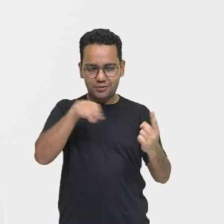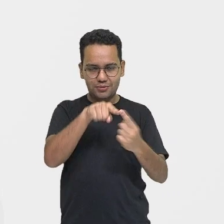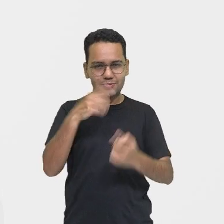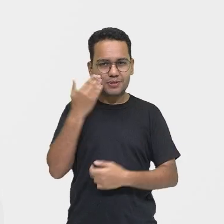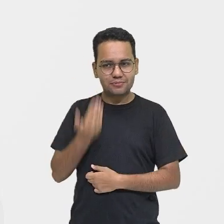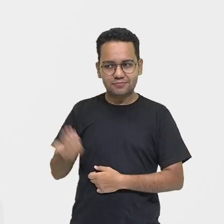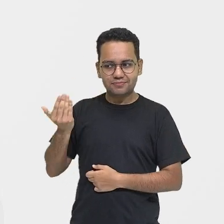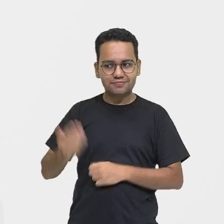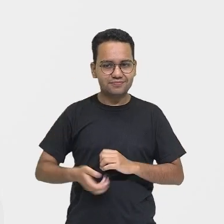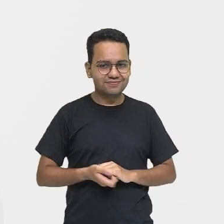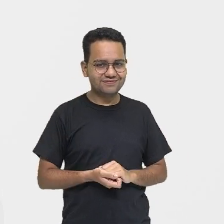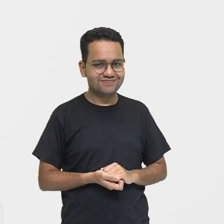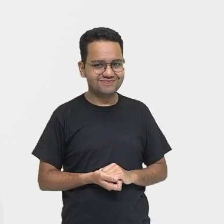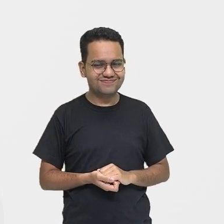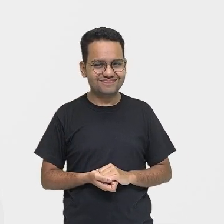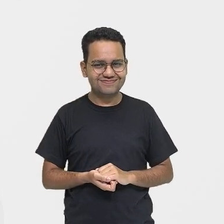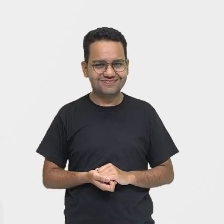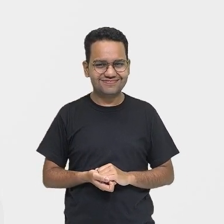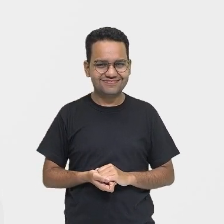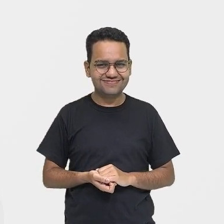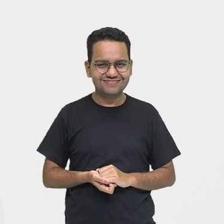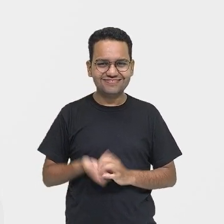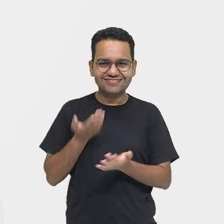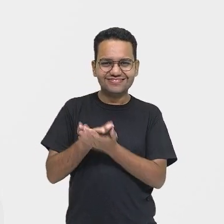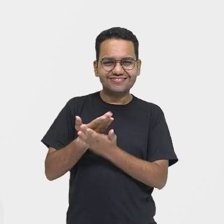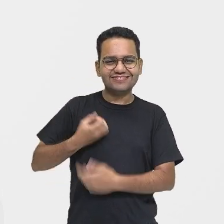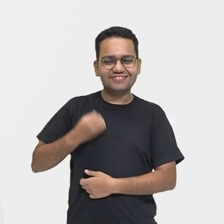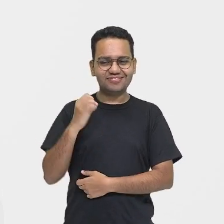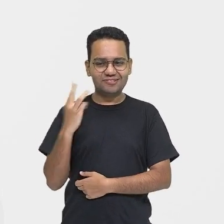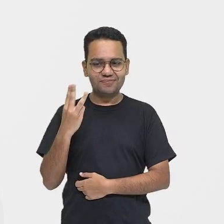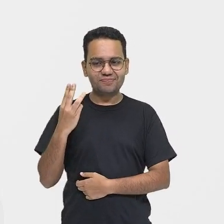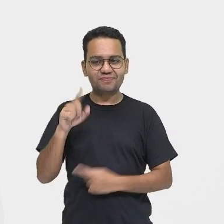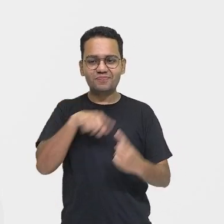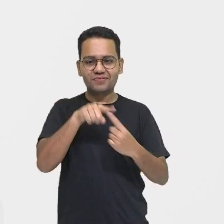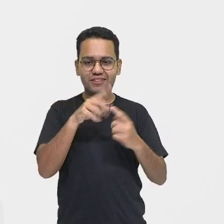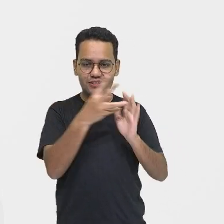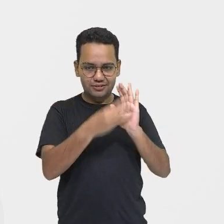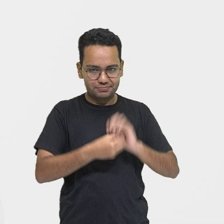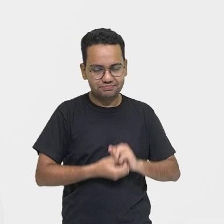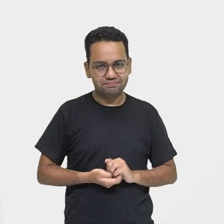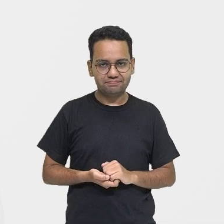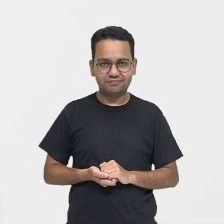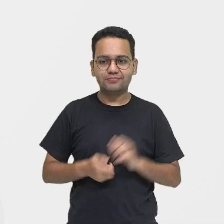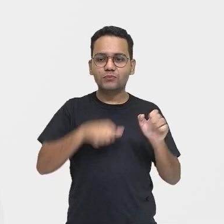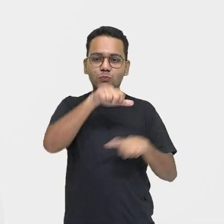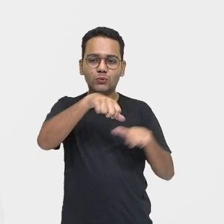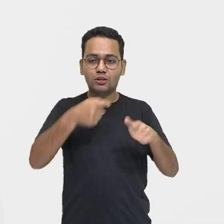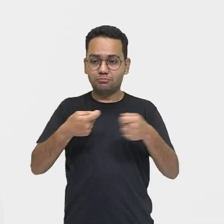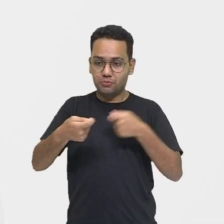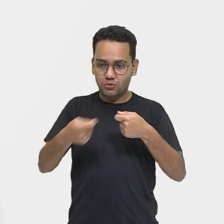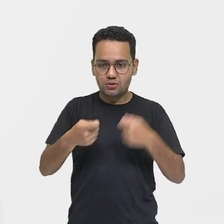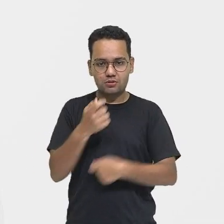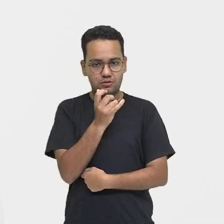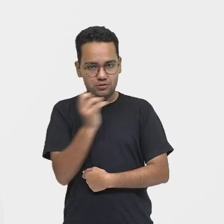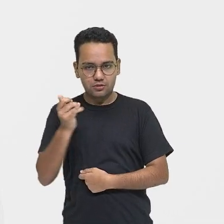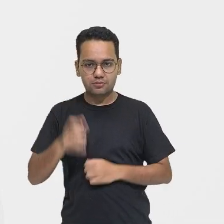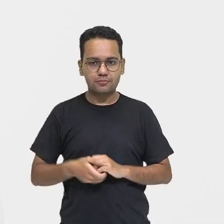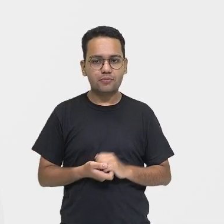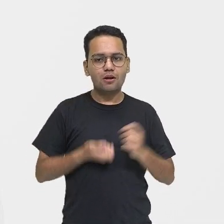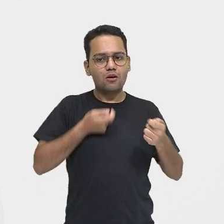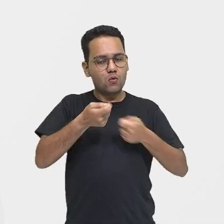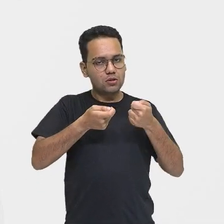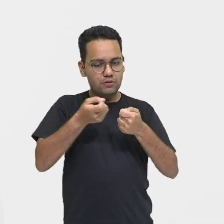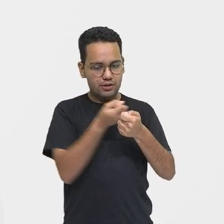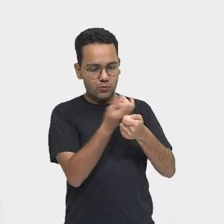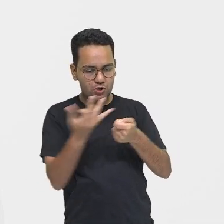de hoje. Olha só, nós estamos na aula 3, o objeto de conhecimento, transformações e conservação da energia, conservação